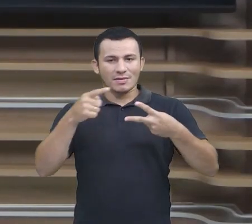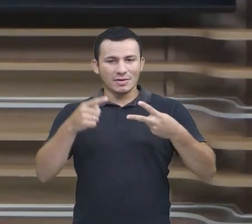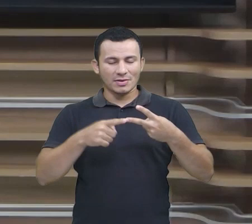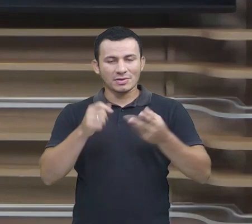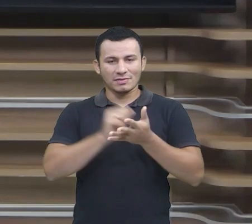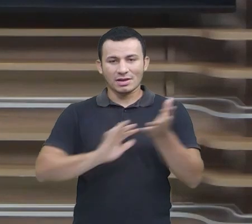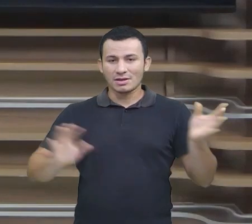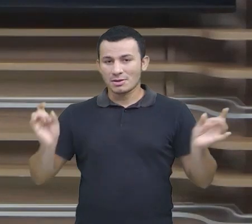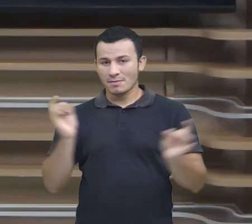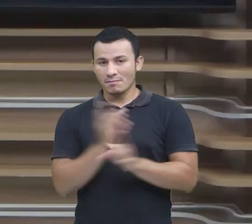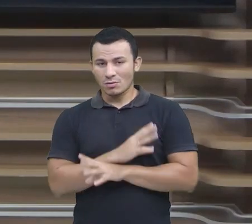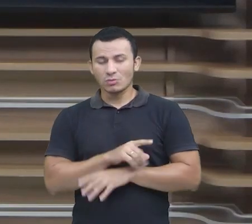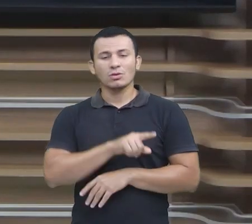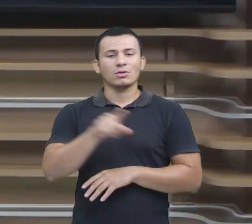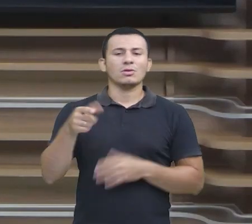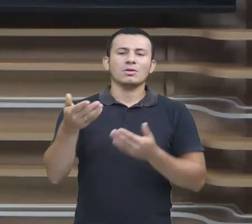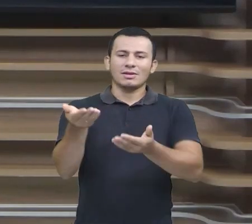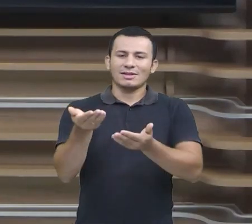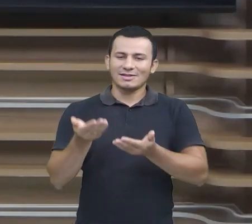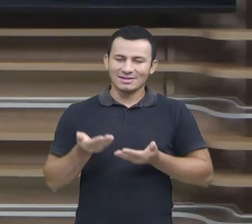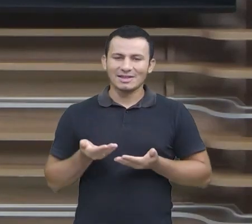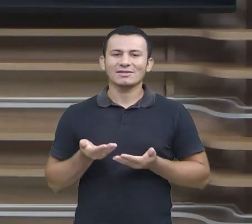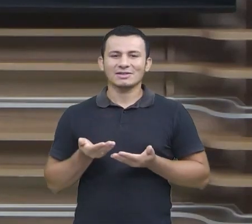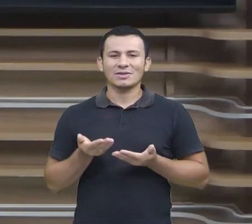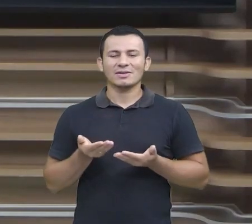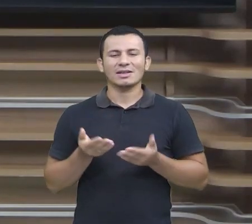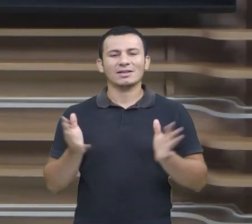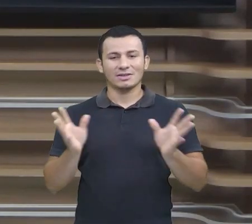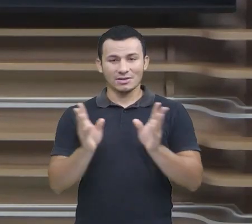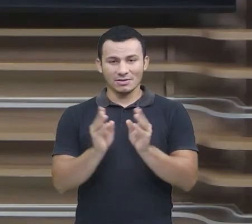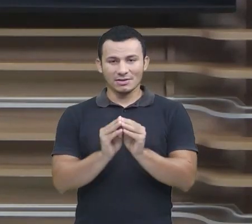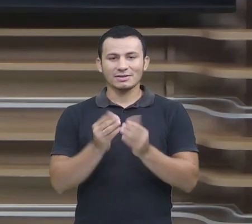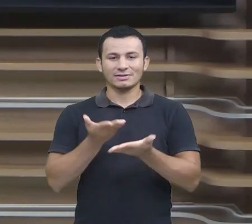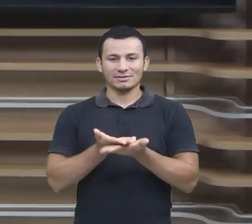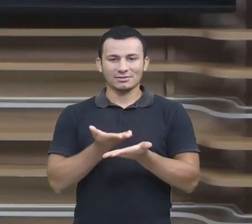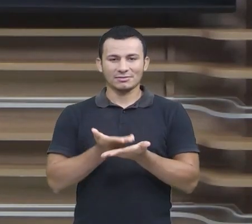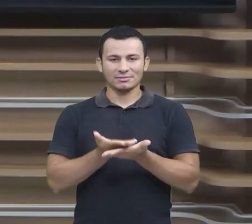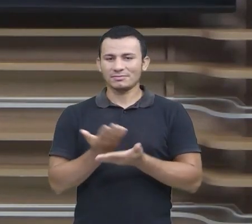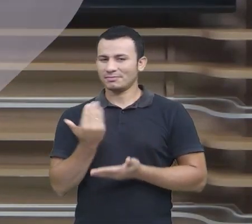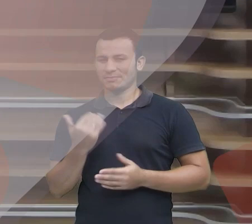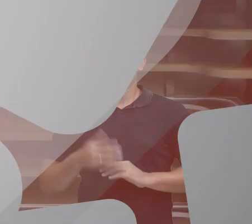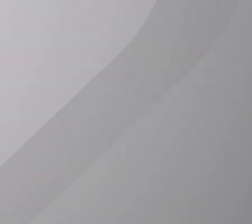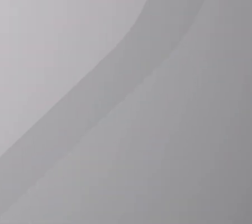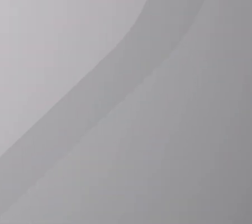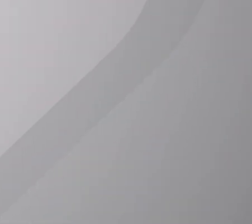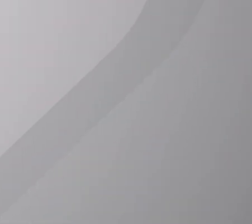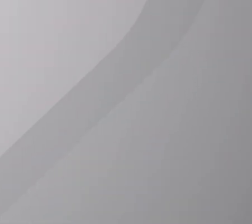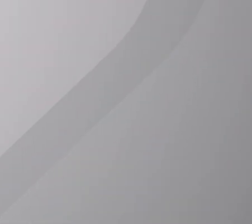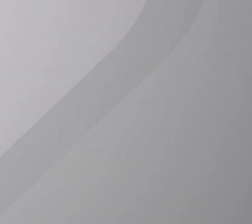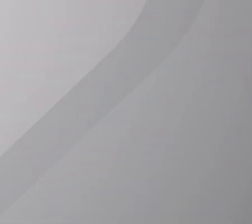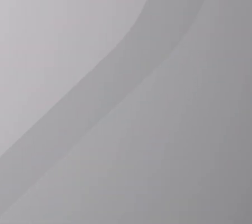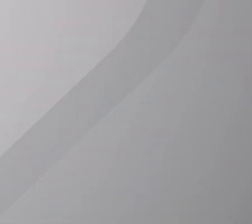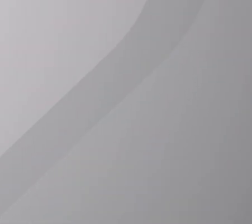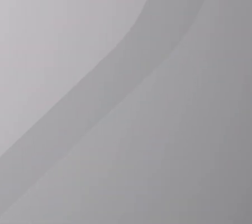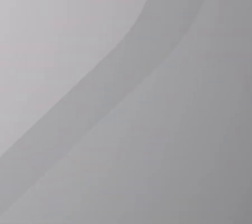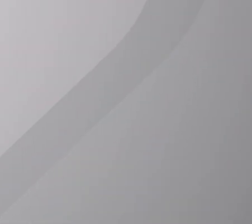dia, eu convido vocês para o nosso resumo do conteúdo. Vamos lá?